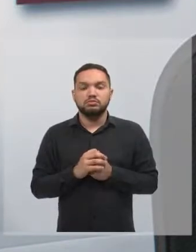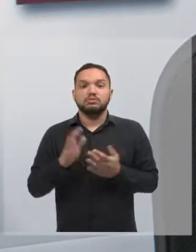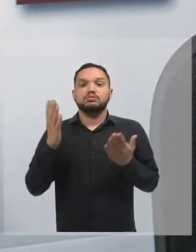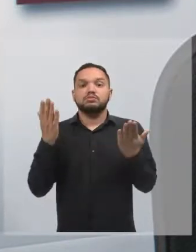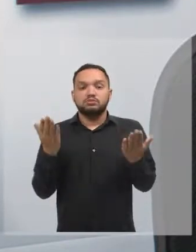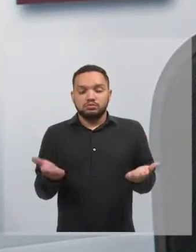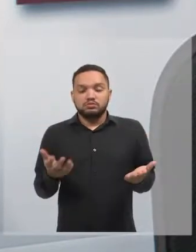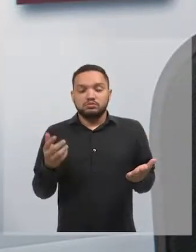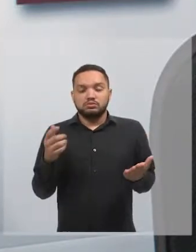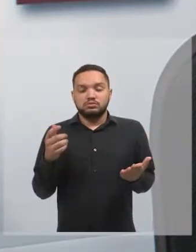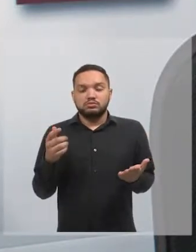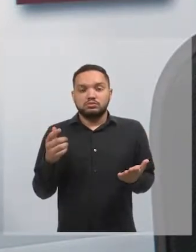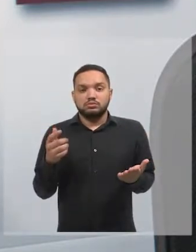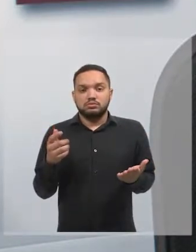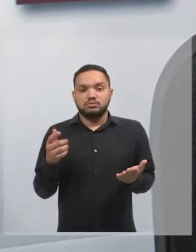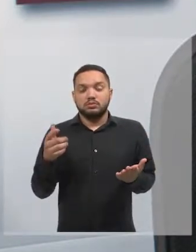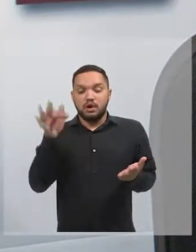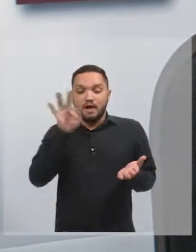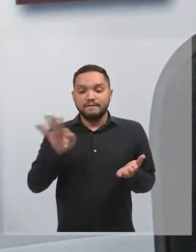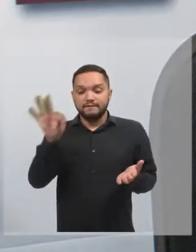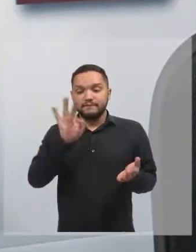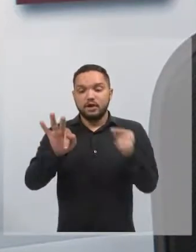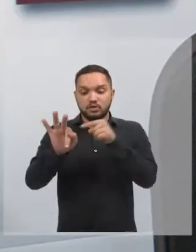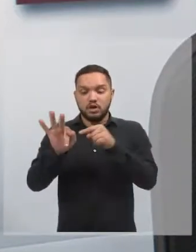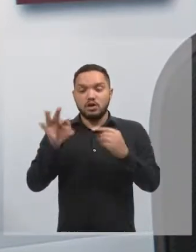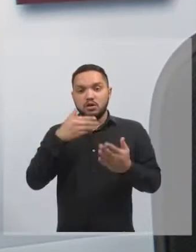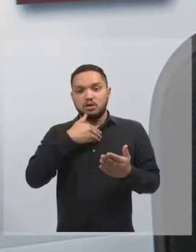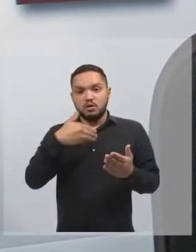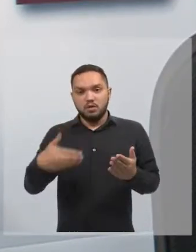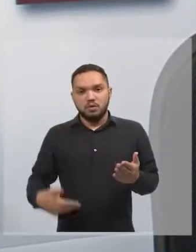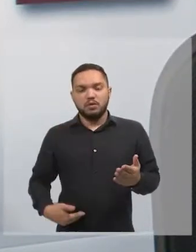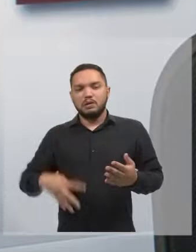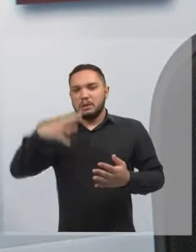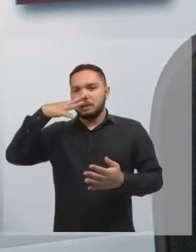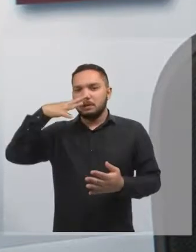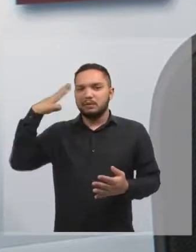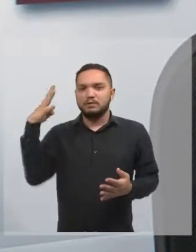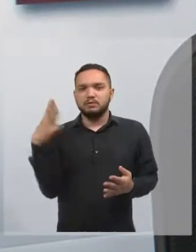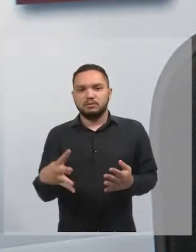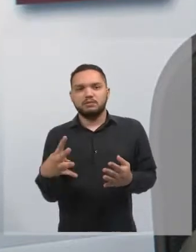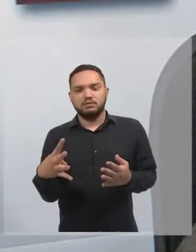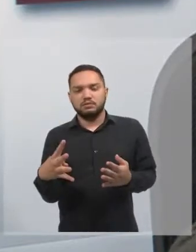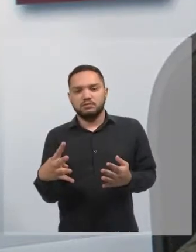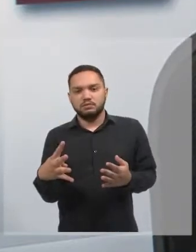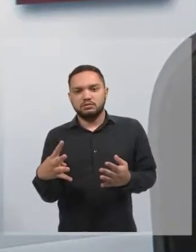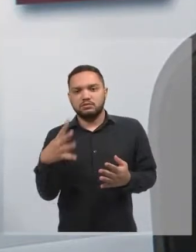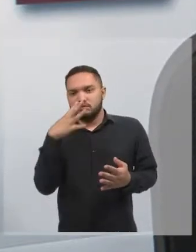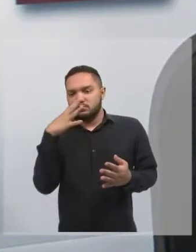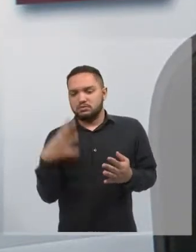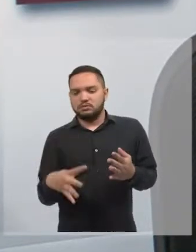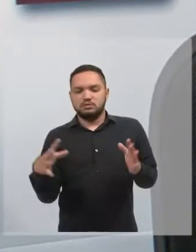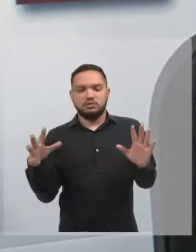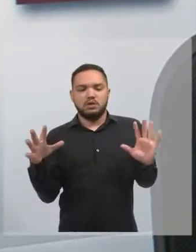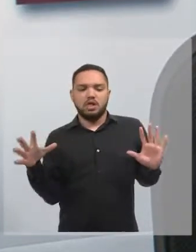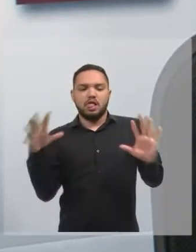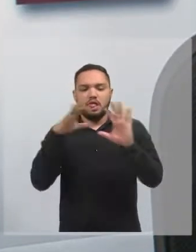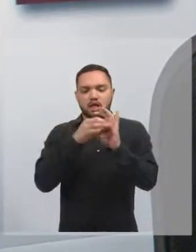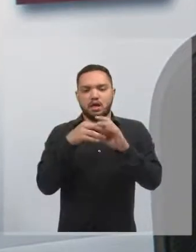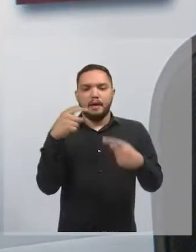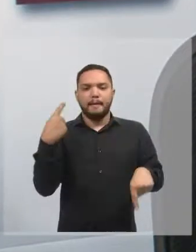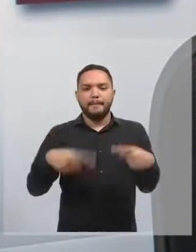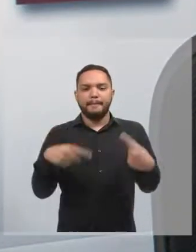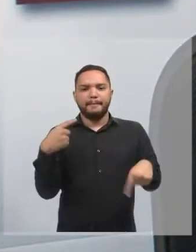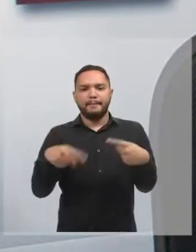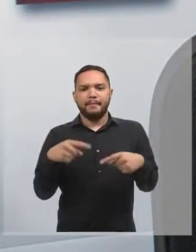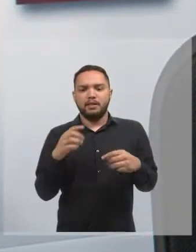pode identificar as universidades públicas como anexo a partidos políticos ditos do